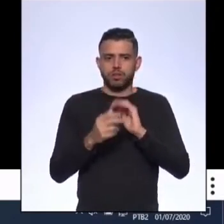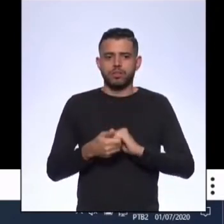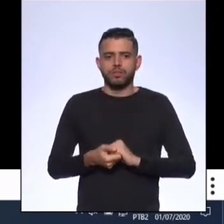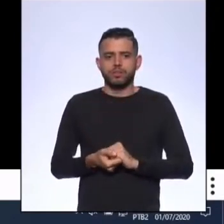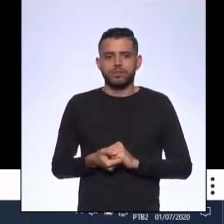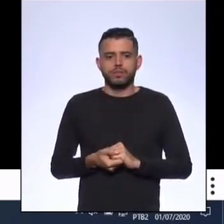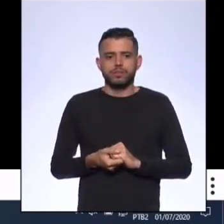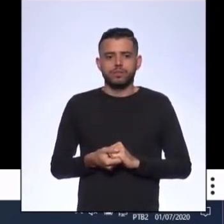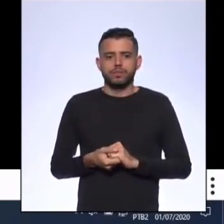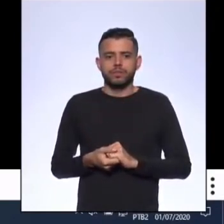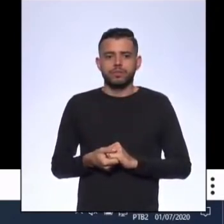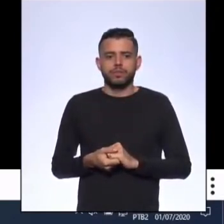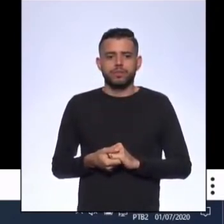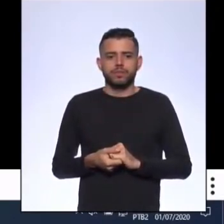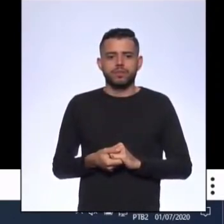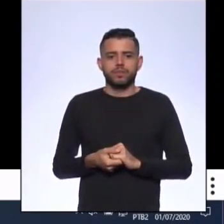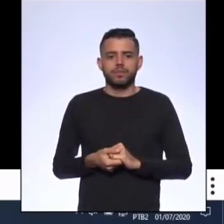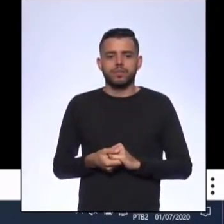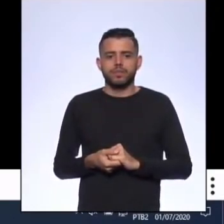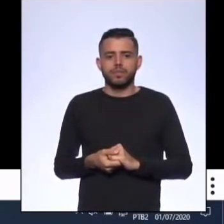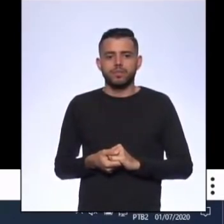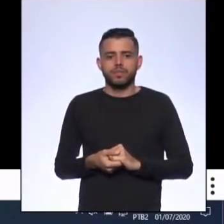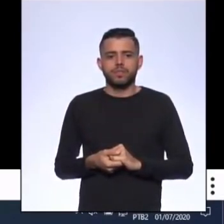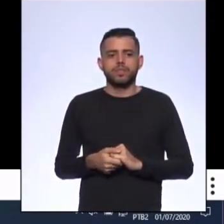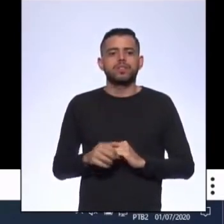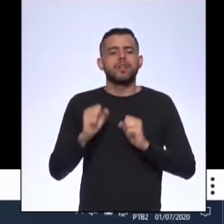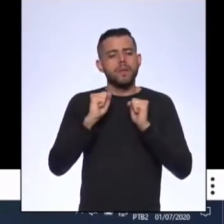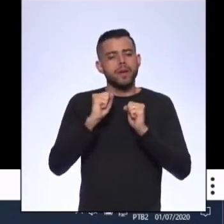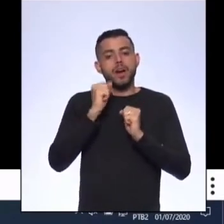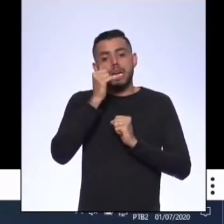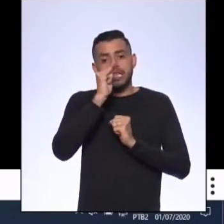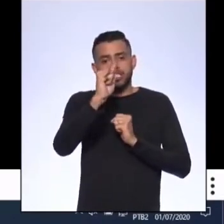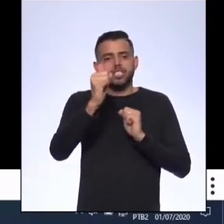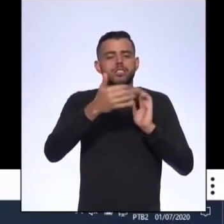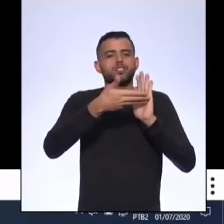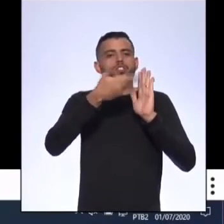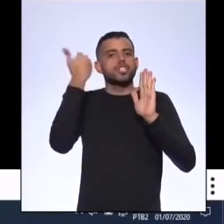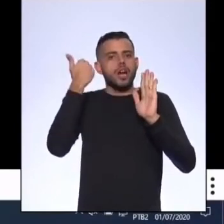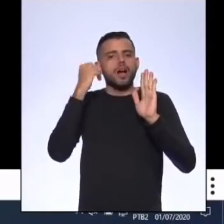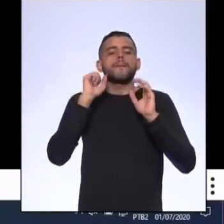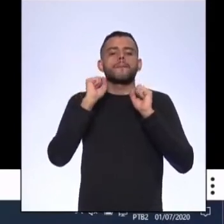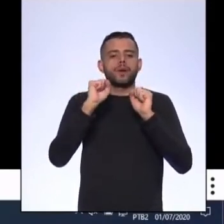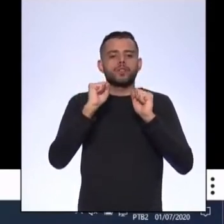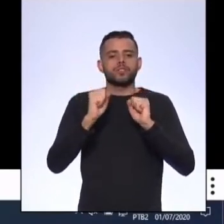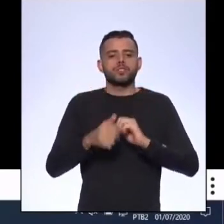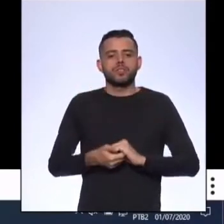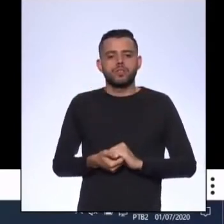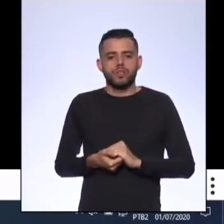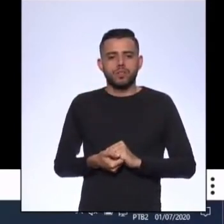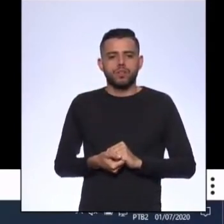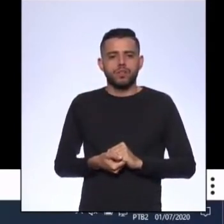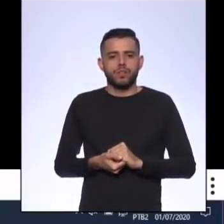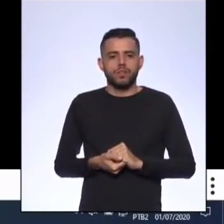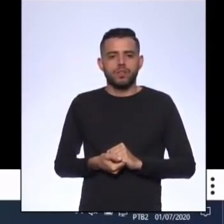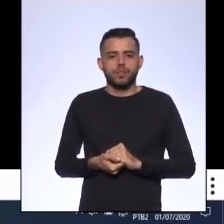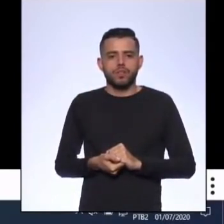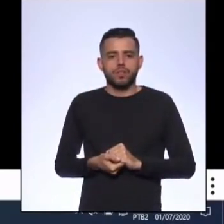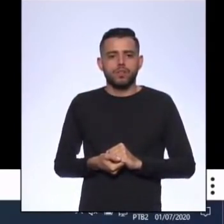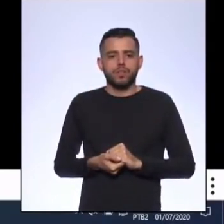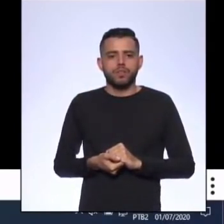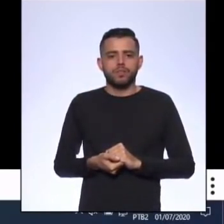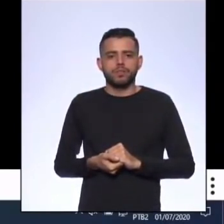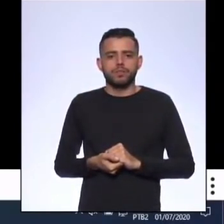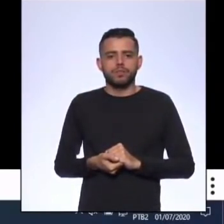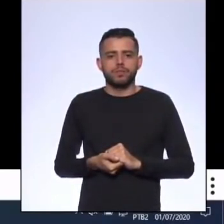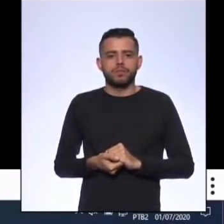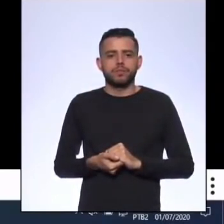lá, fornecer energia. E eu posso também aqui retirar energia lá, ó, certo? Olha lá. Ó. Aí, tá vendo a pressão ali? O que acontece com a pressão?